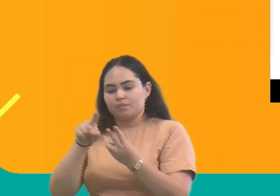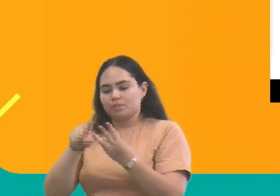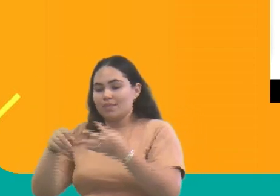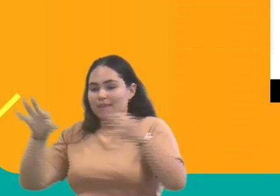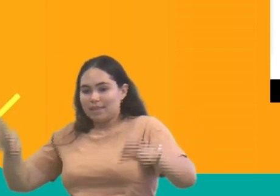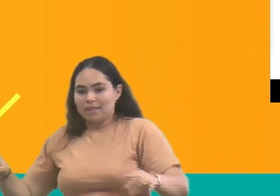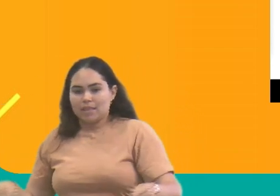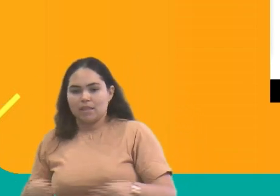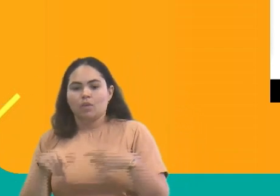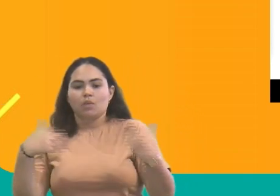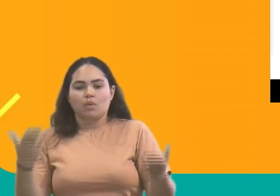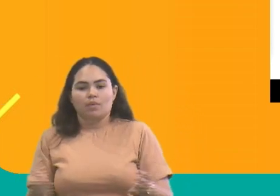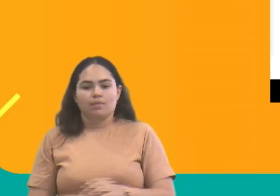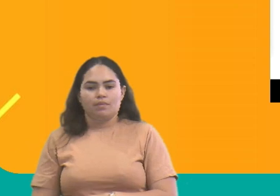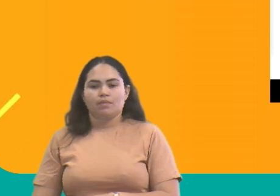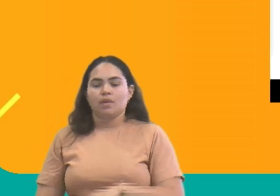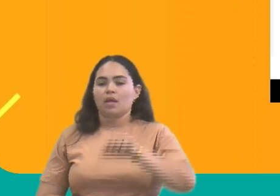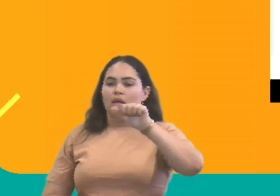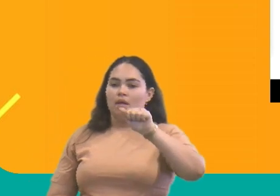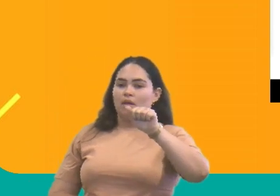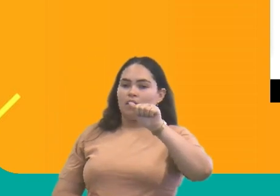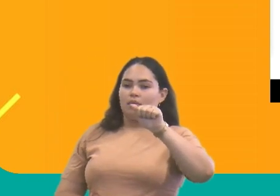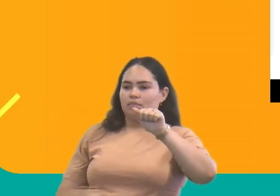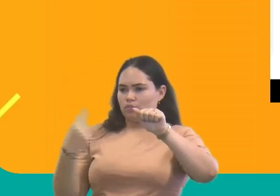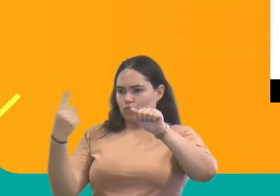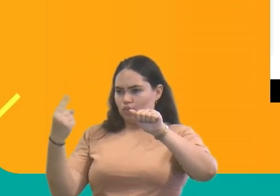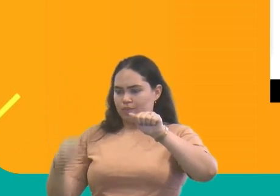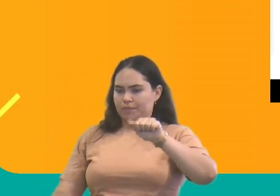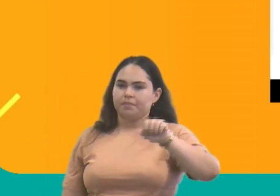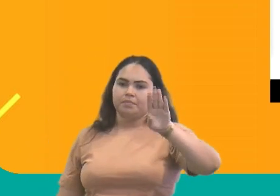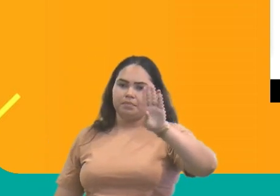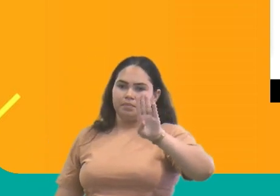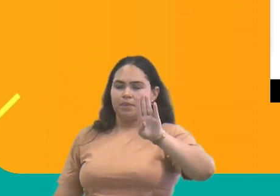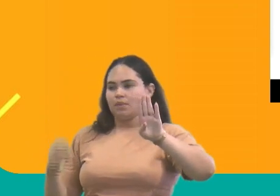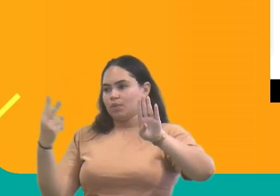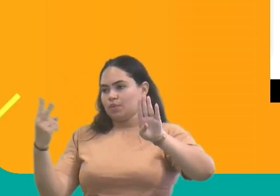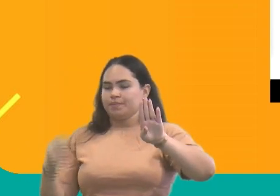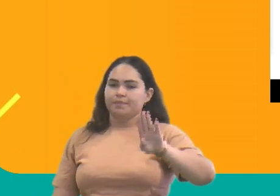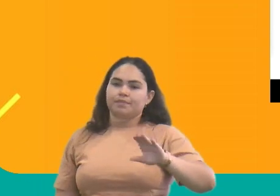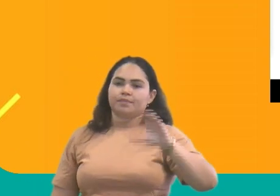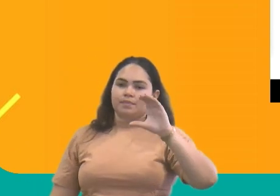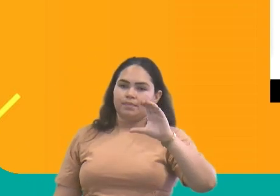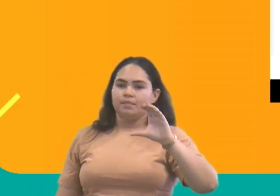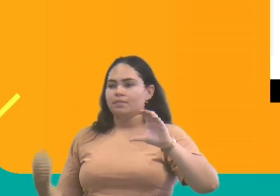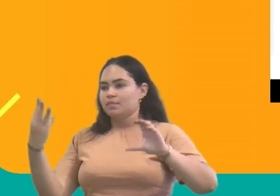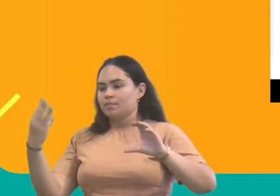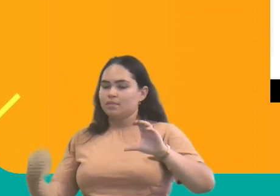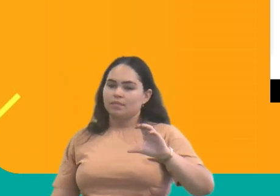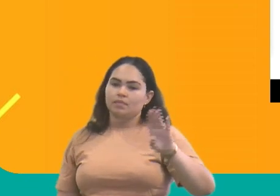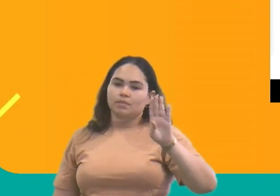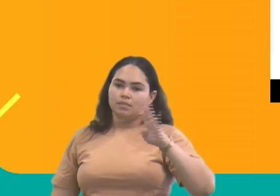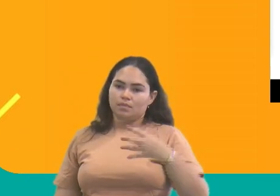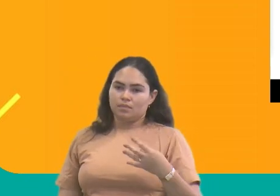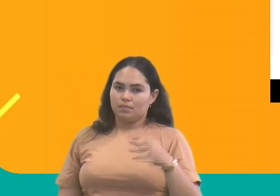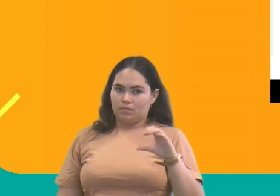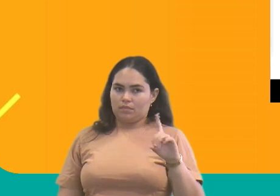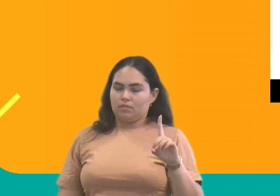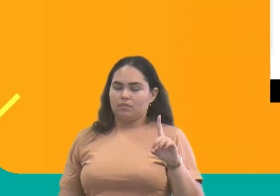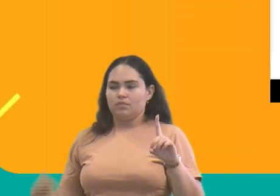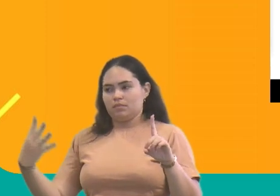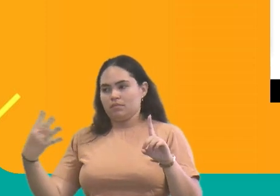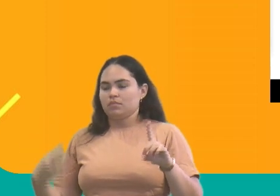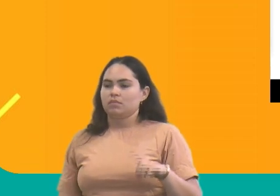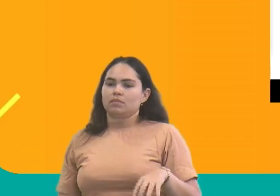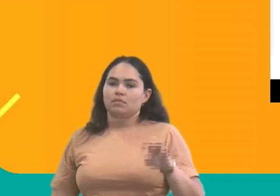é a dieta? Item A, número 1, B, número 2, C, número 3, D,